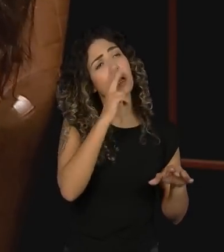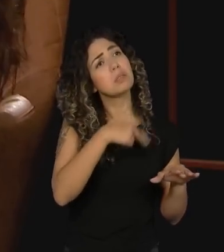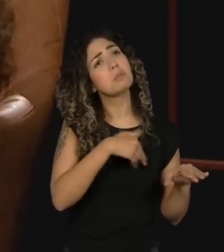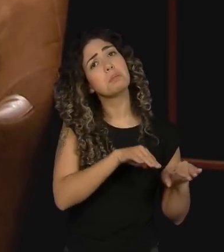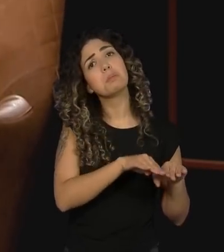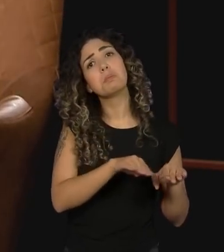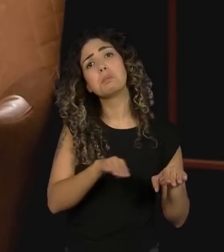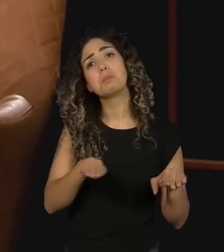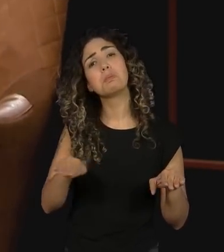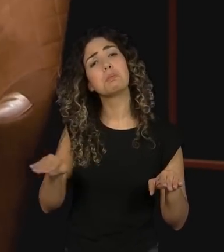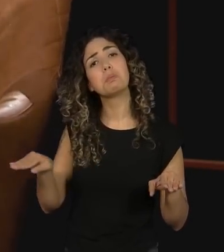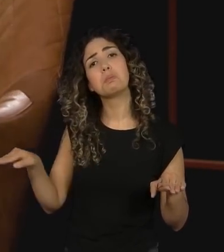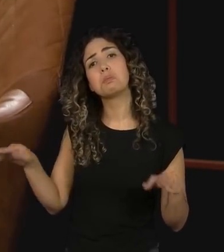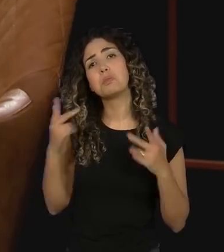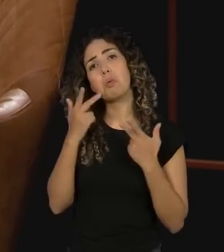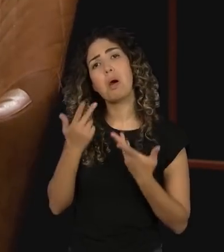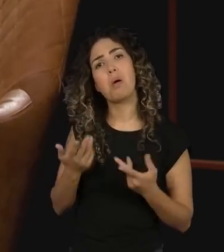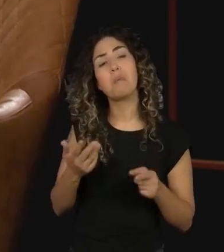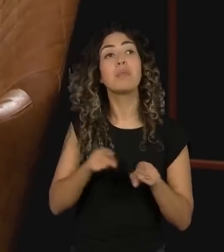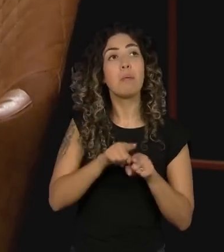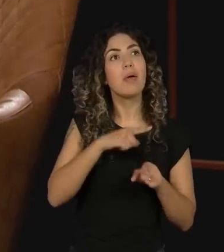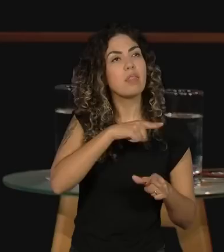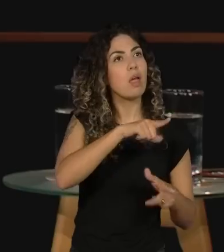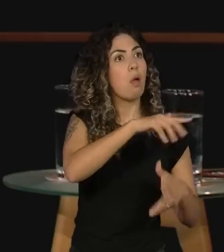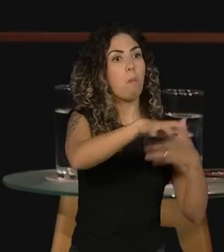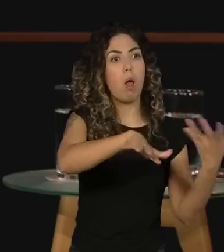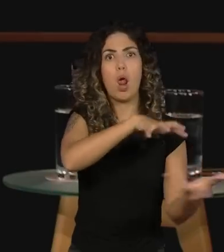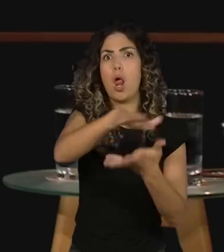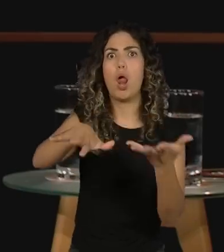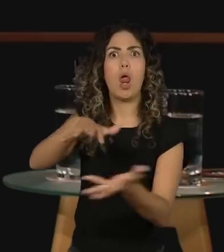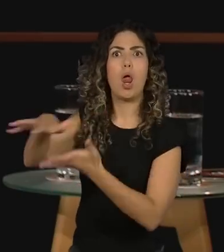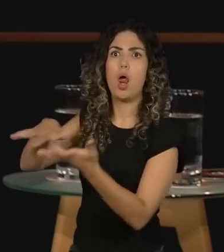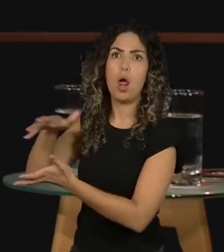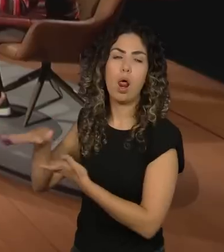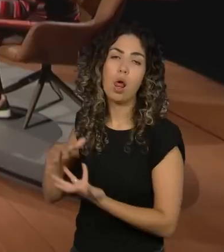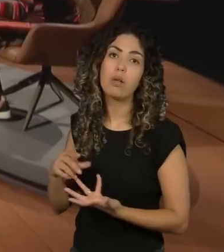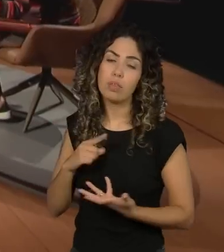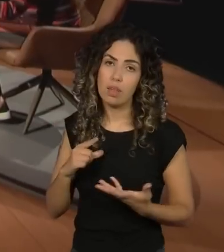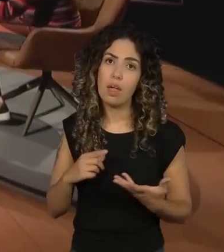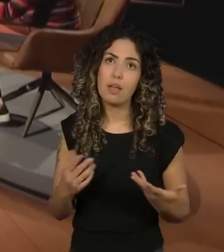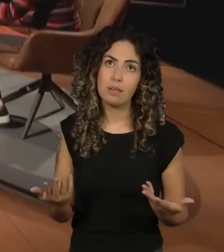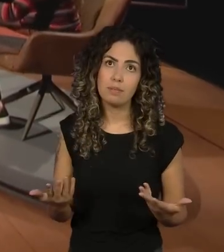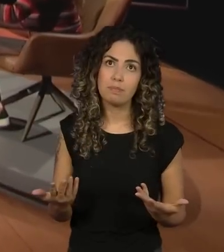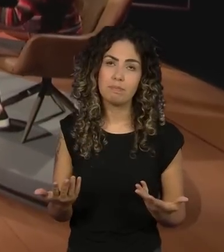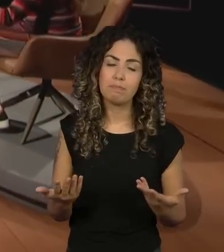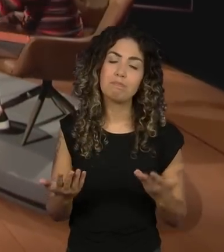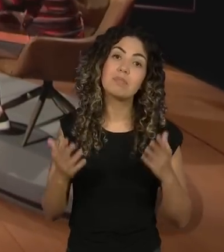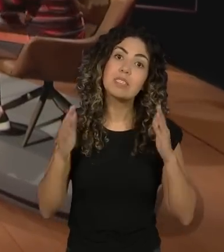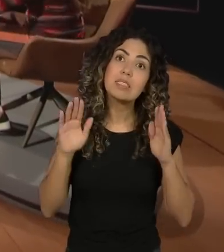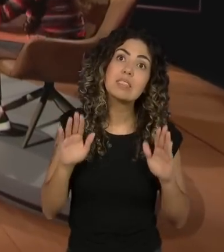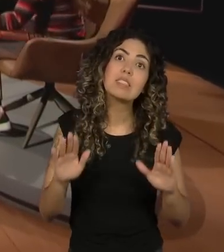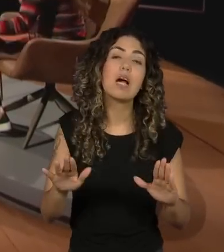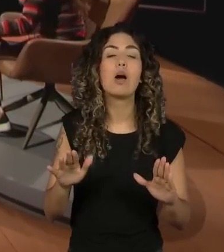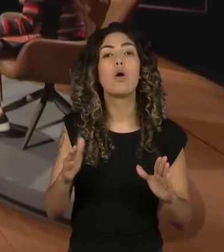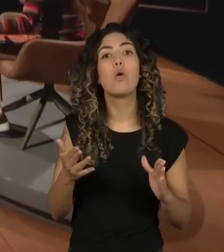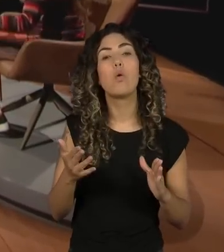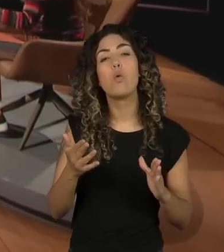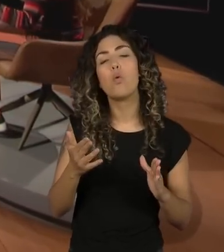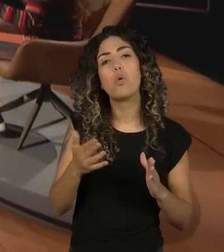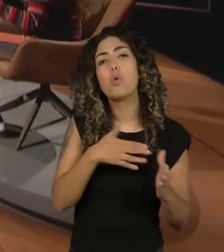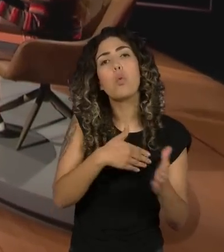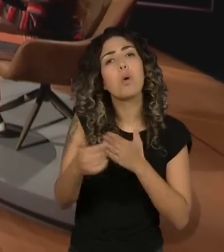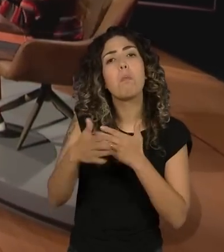lugar nenhum, e aquele que é só o caos. Também não vai. Tem eventos. Os lineares, seja lá como for o